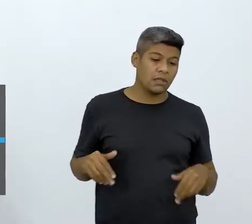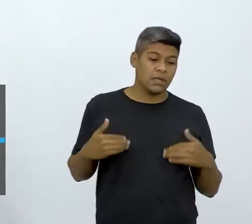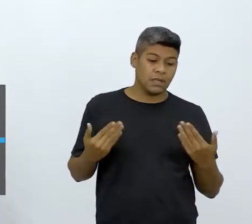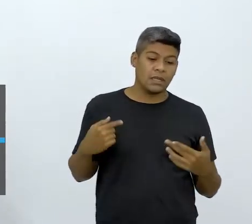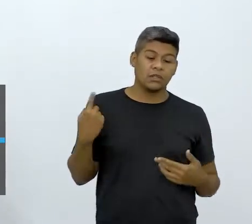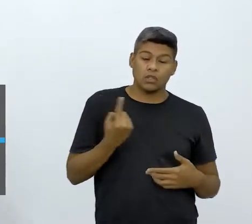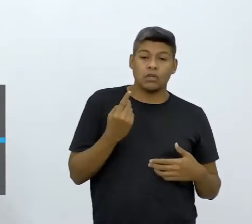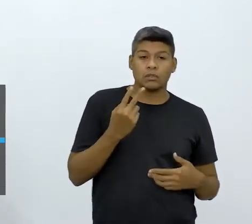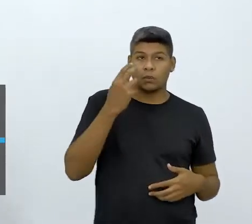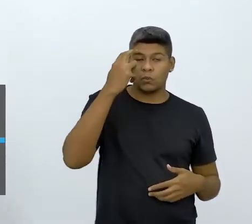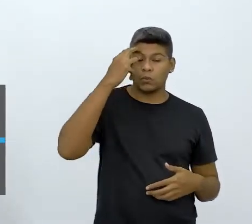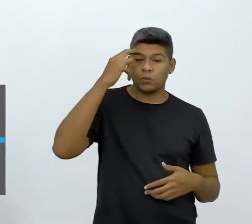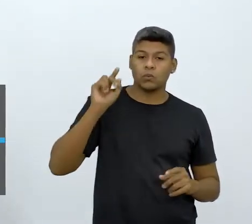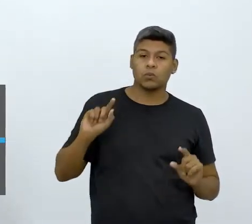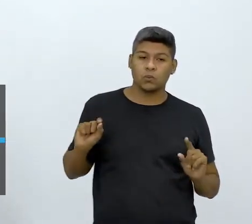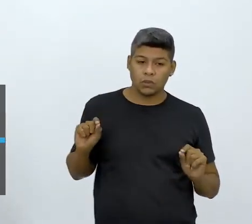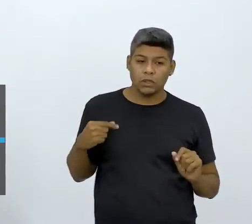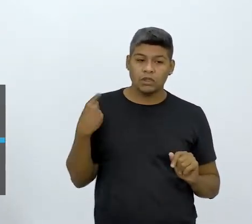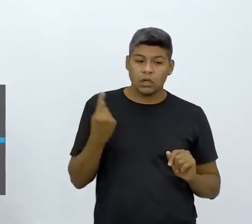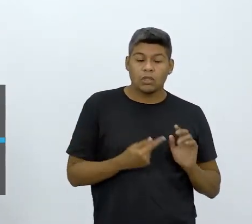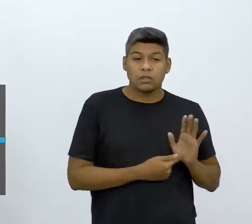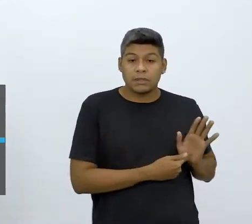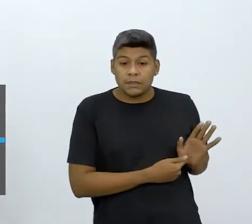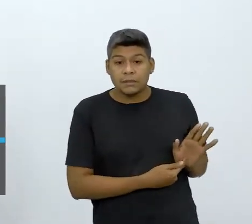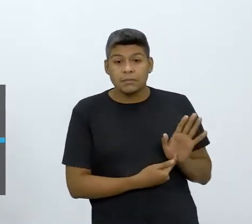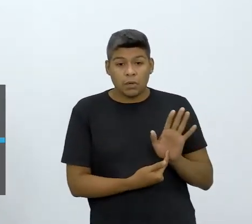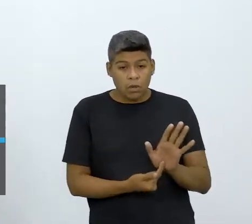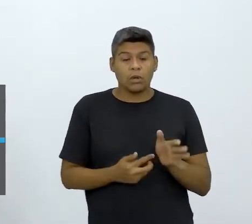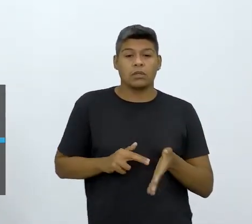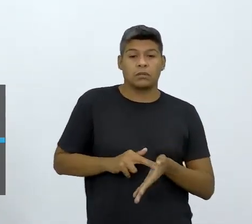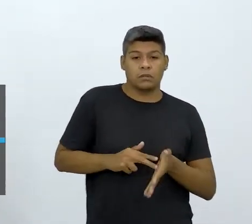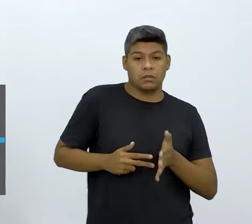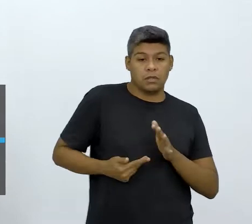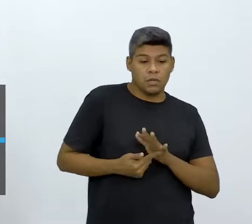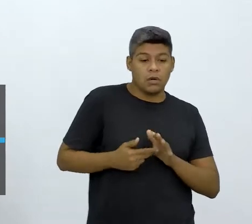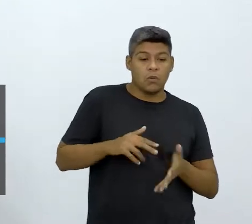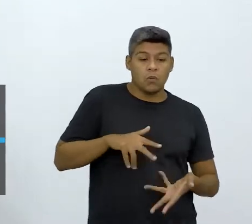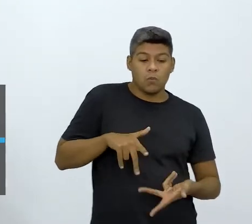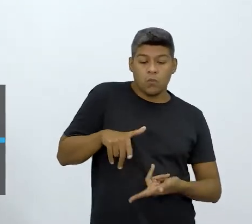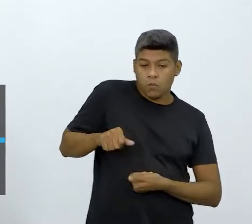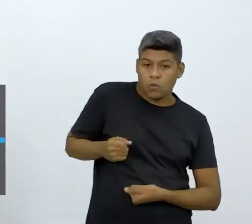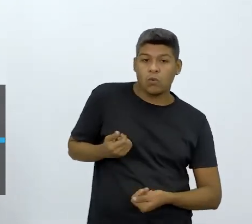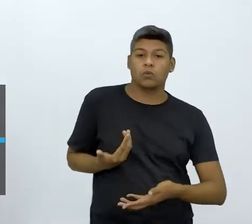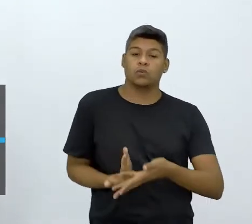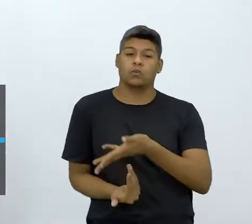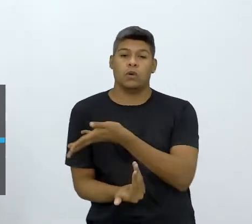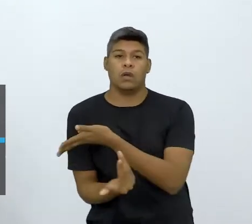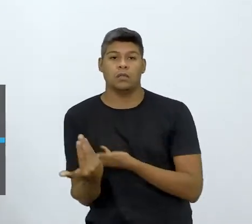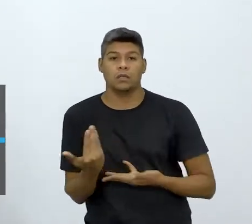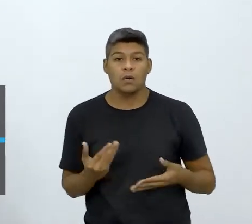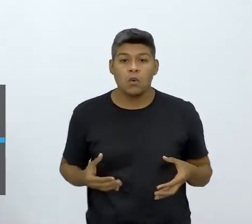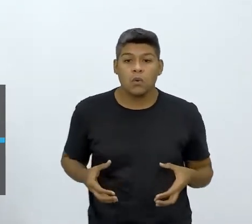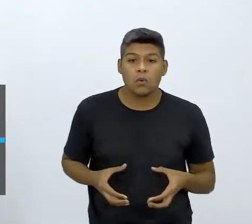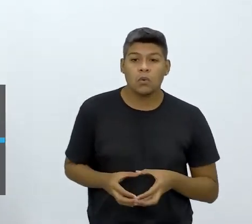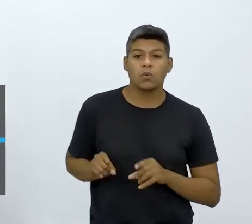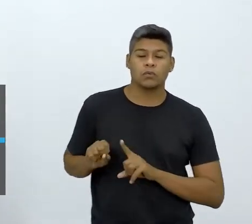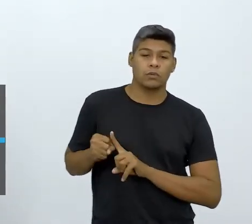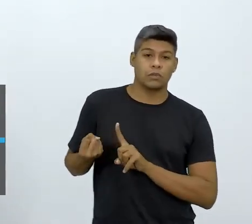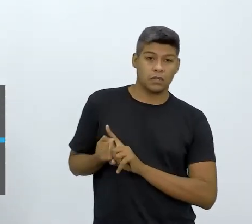nossa cultura é a forma que nós simbolizamos, significamos o mundo, as relações, os grupos sociais que